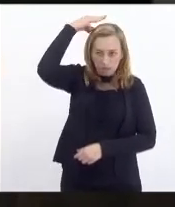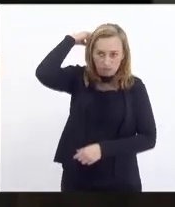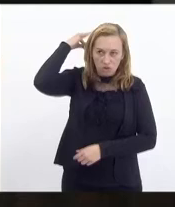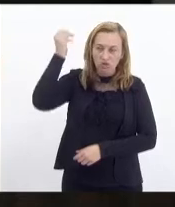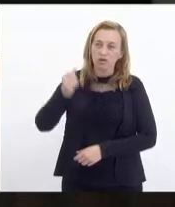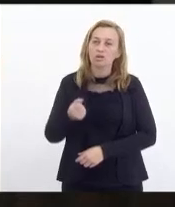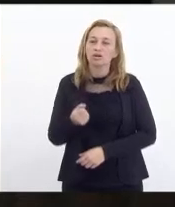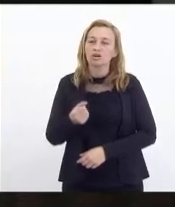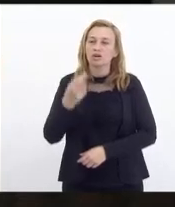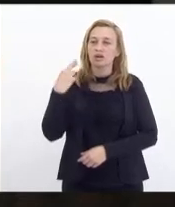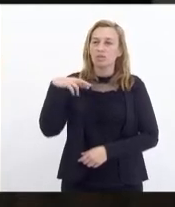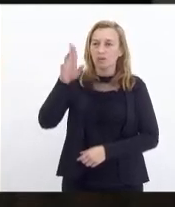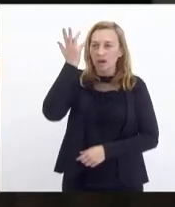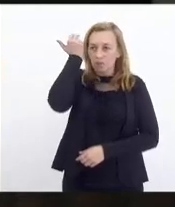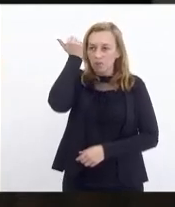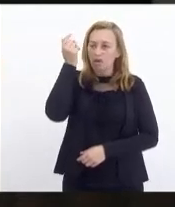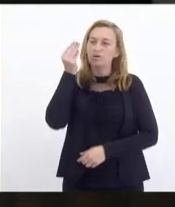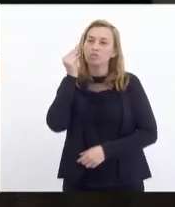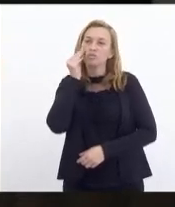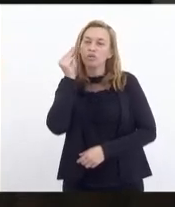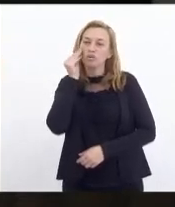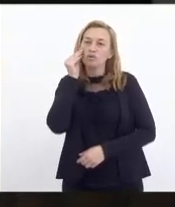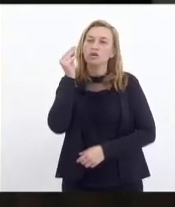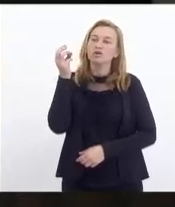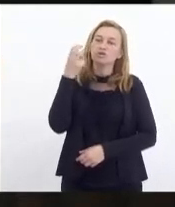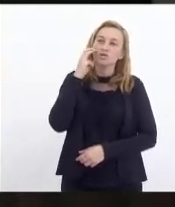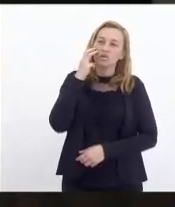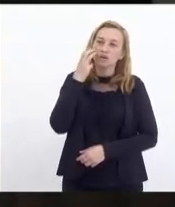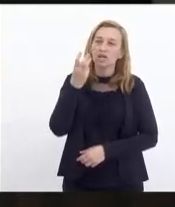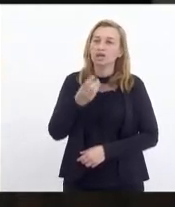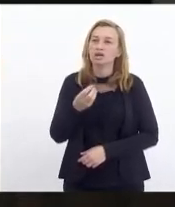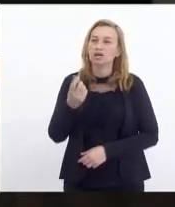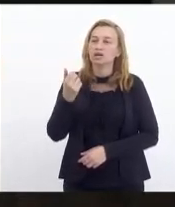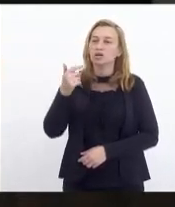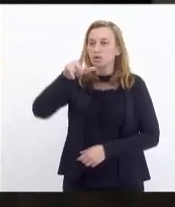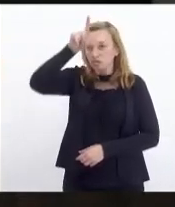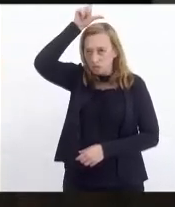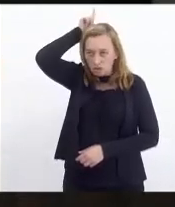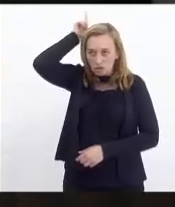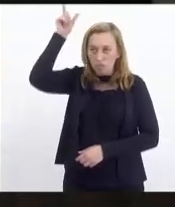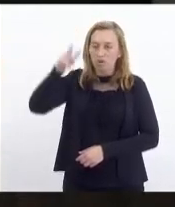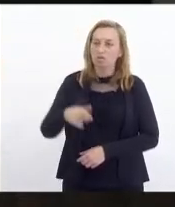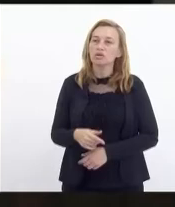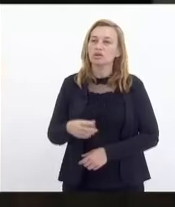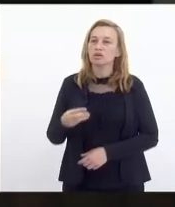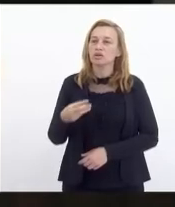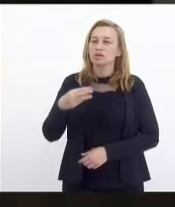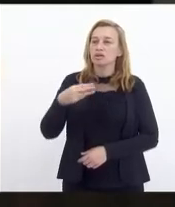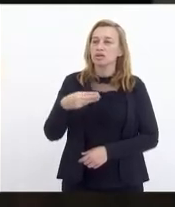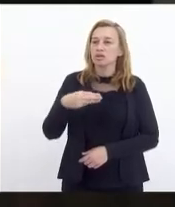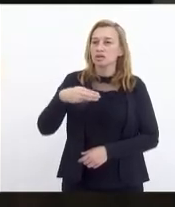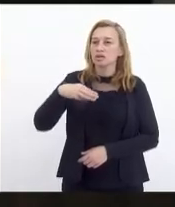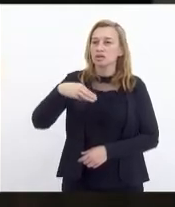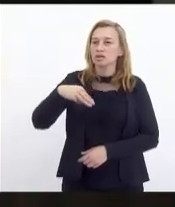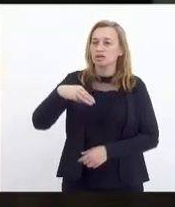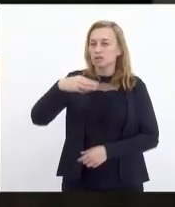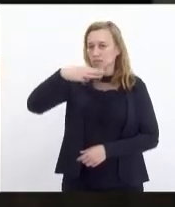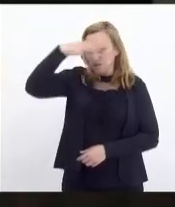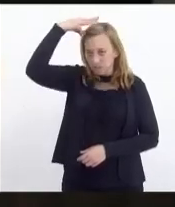Pacheco, Leomar Coelho, Mônica Francisco, Valdeque Carneiro, Luiz Paulo e Márcio